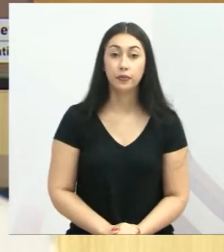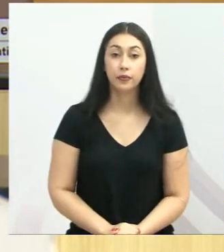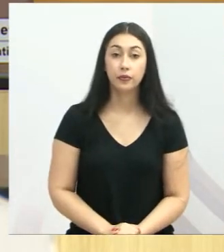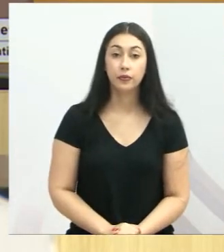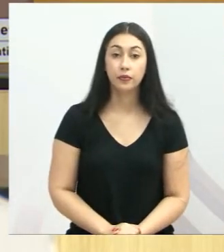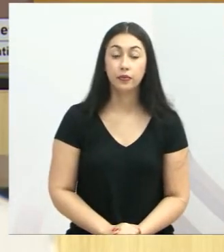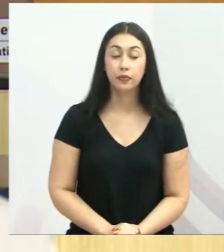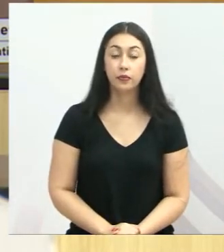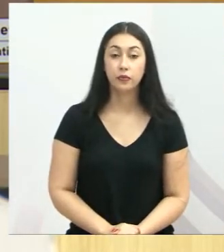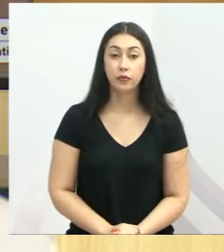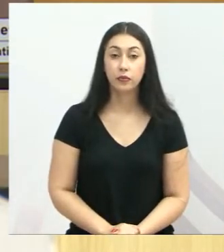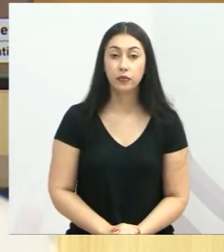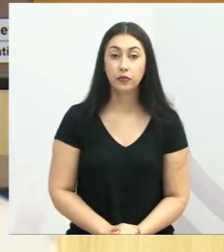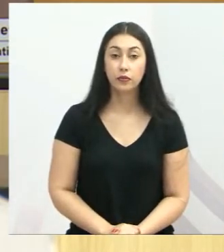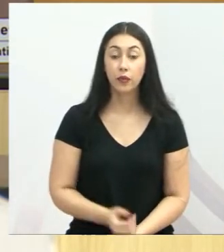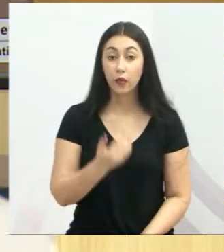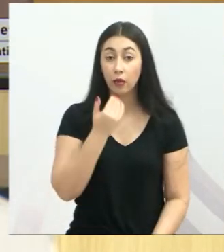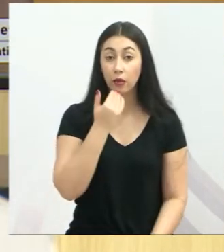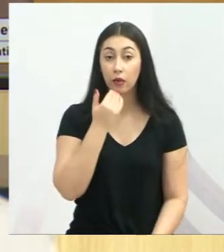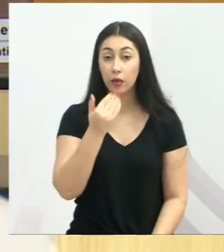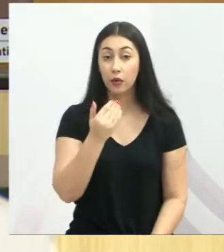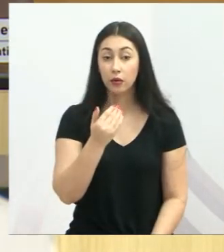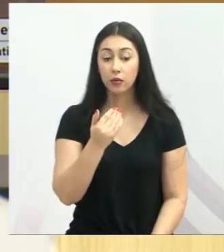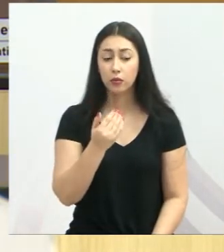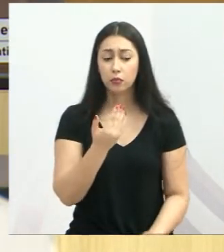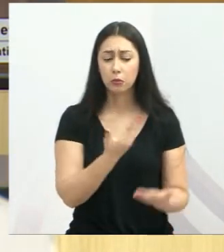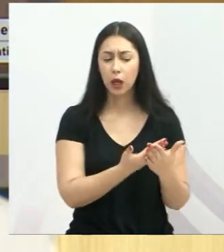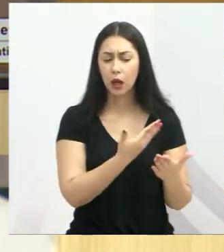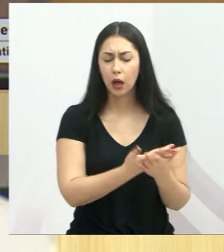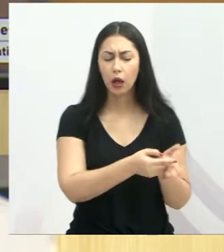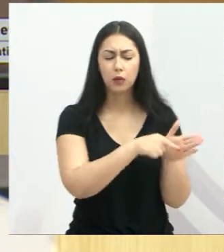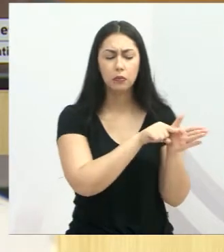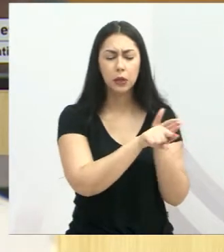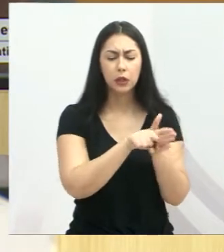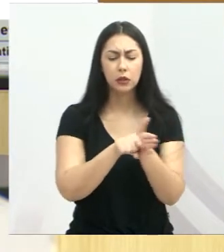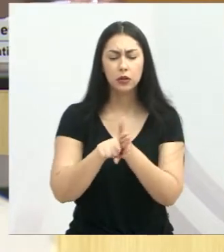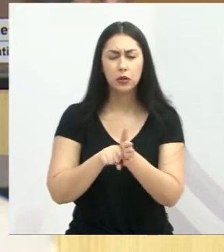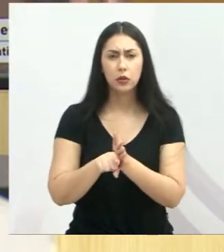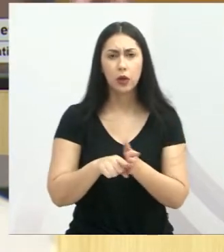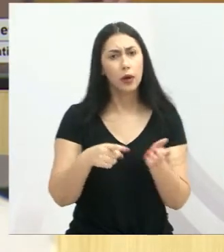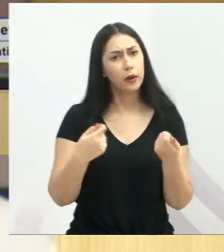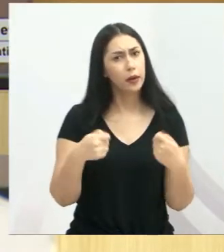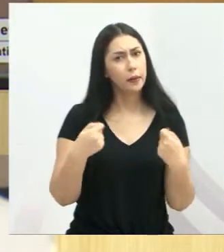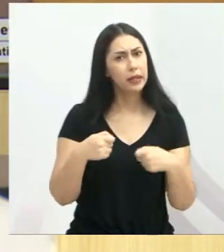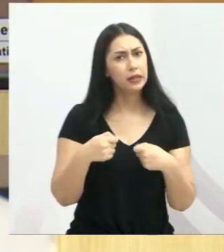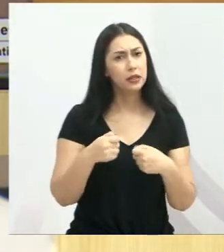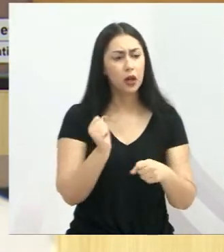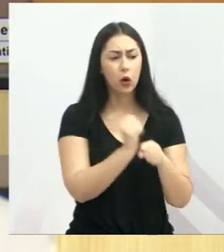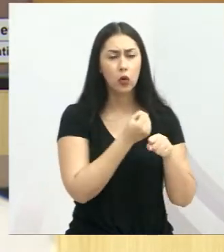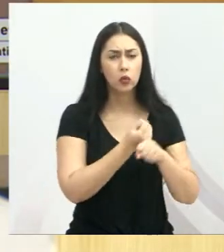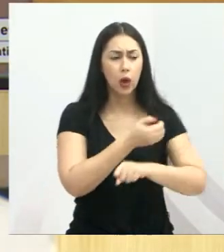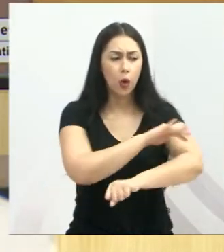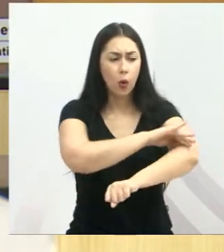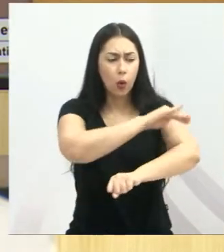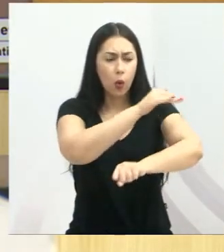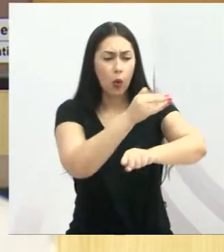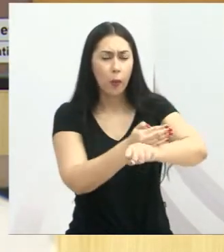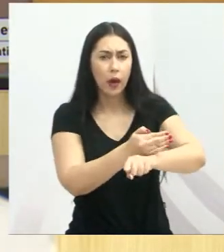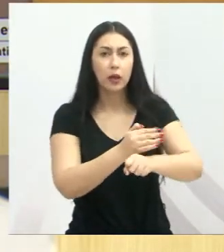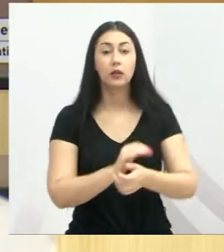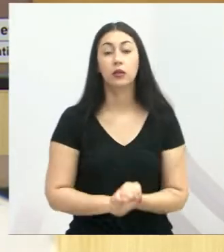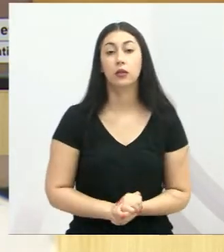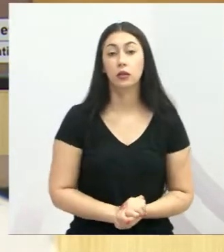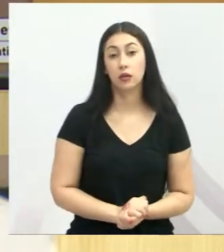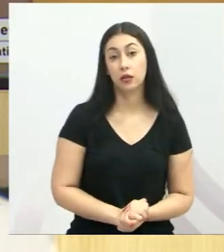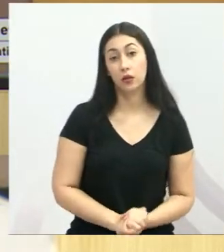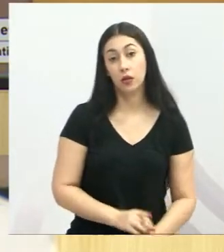de São Paulo, solicitando estudos para a sinalização e implantação de lombada na rodovia Nilo